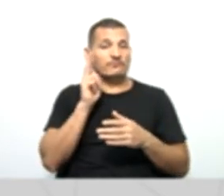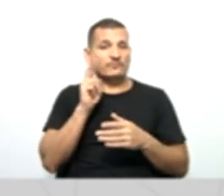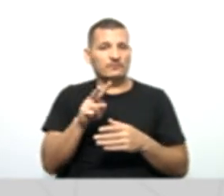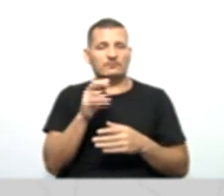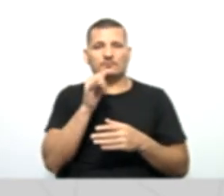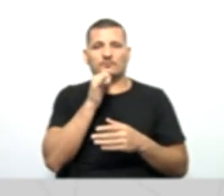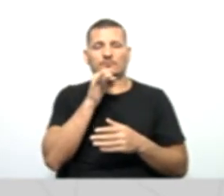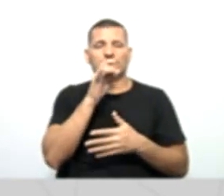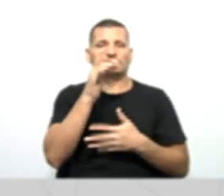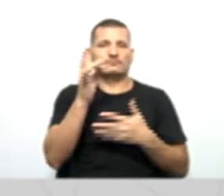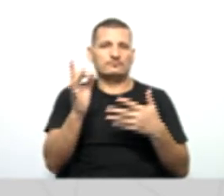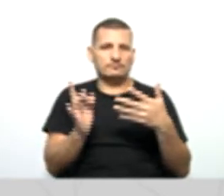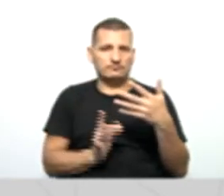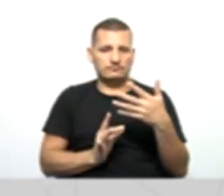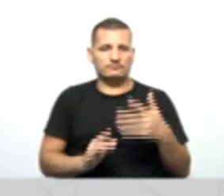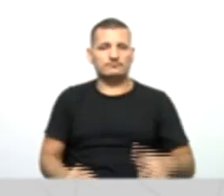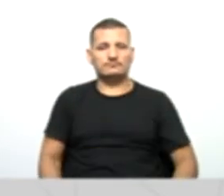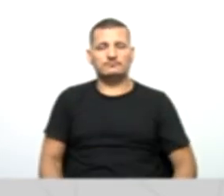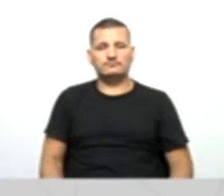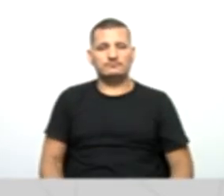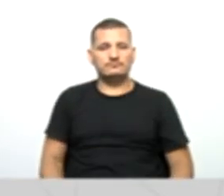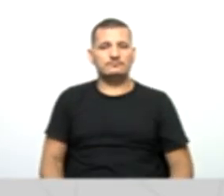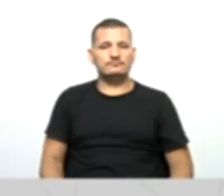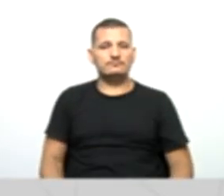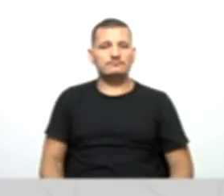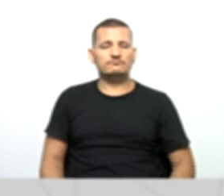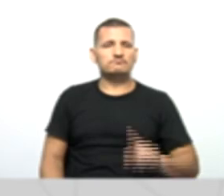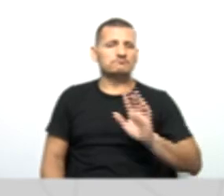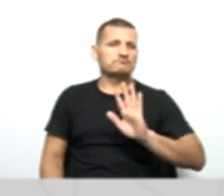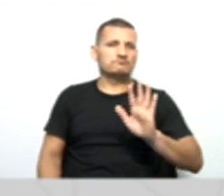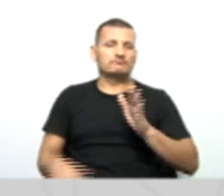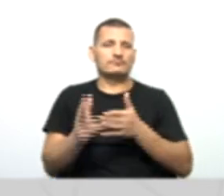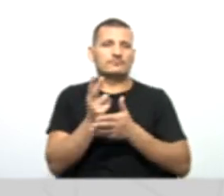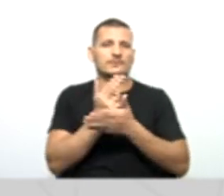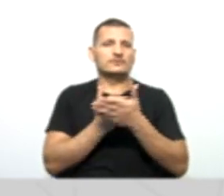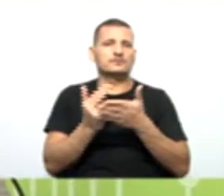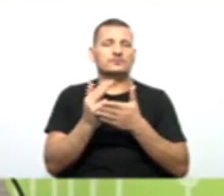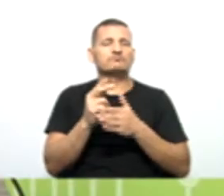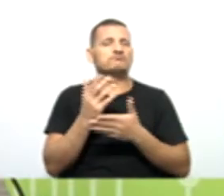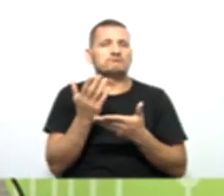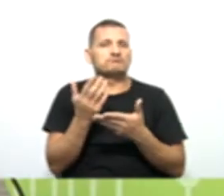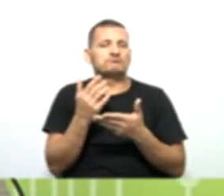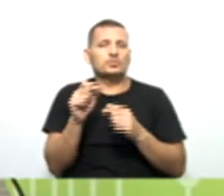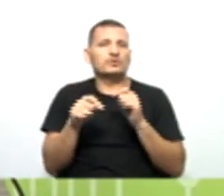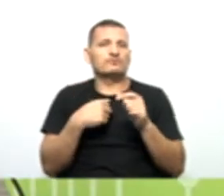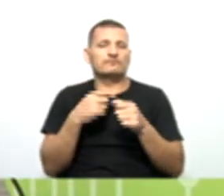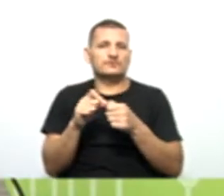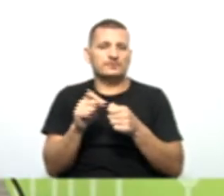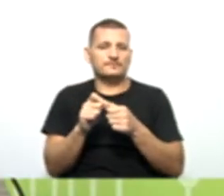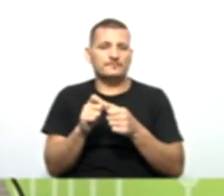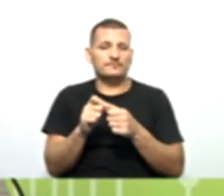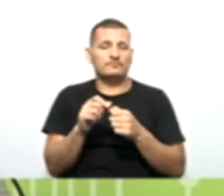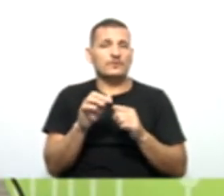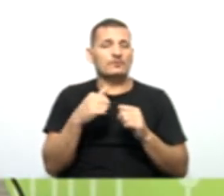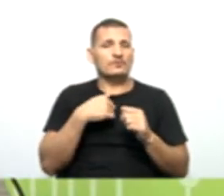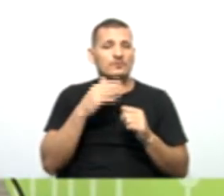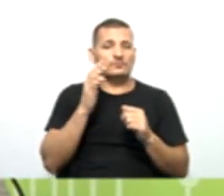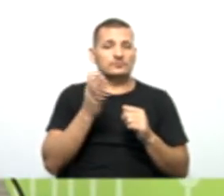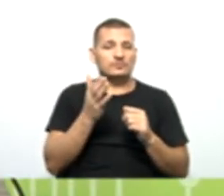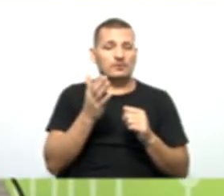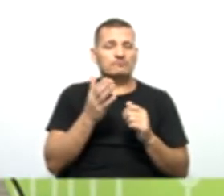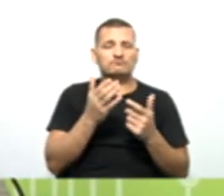cada uma delas. Gente, é um desenho daquilo que eu vou fazer. Tá? Então, eu listei todas as